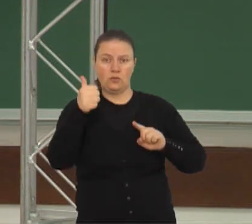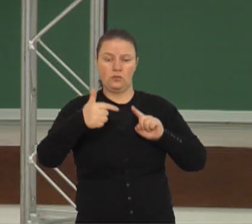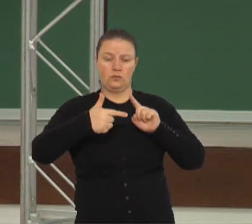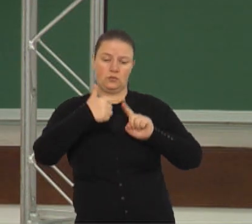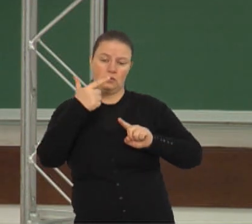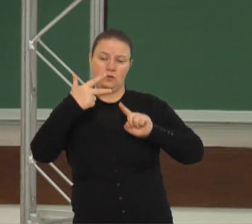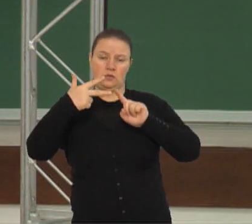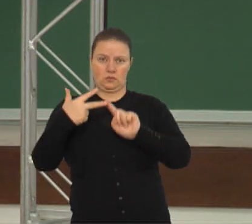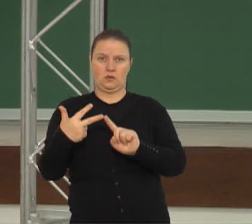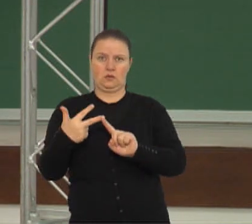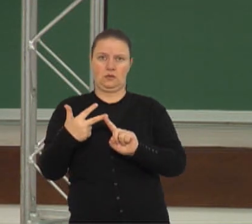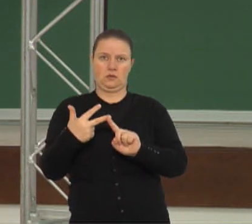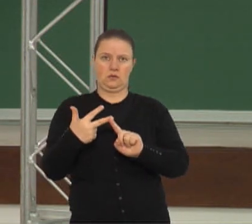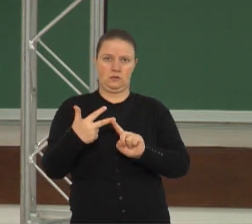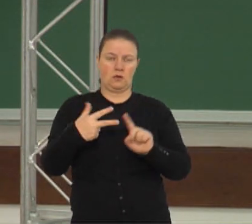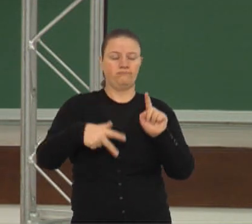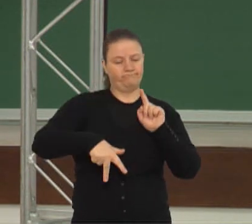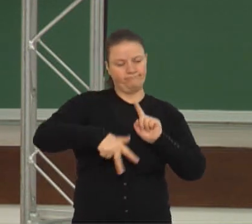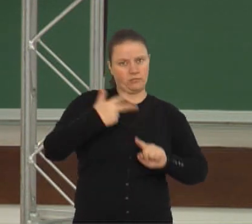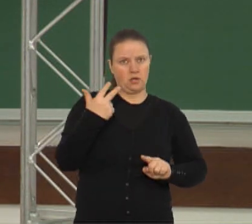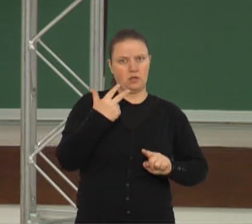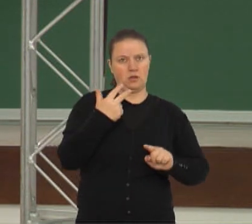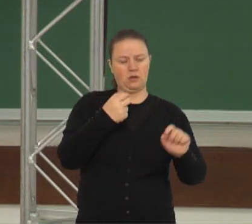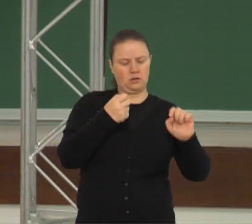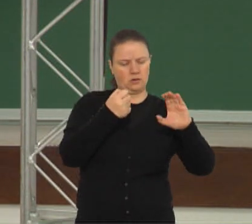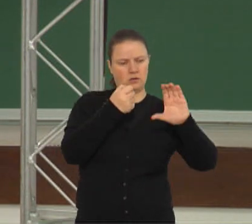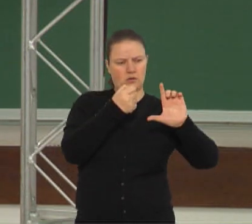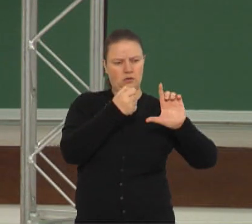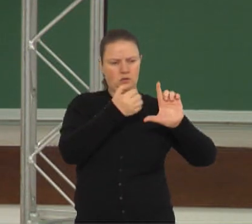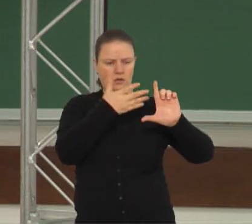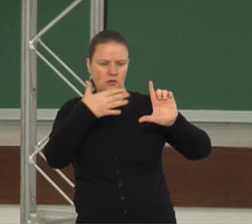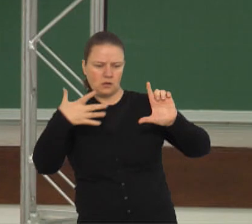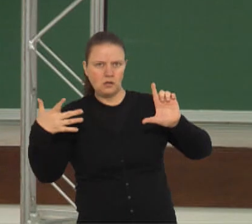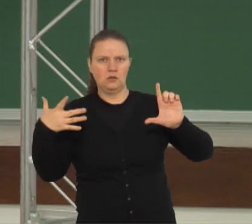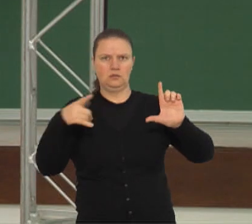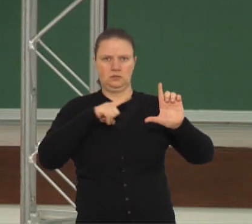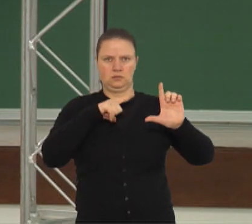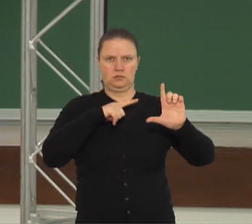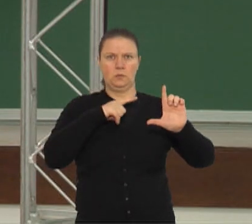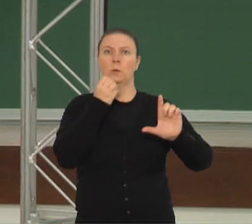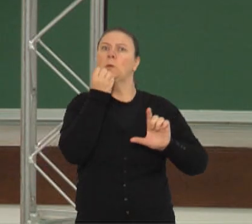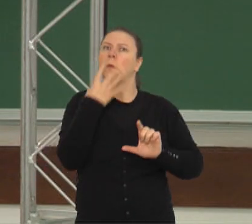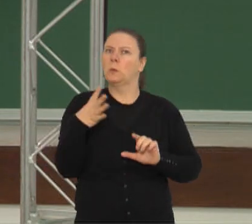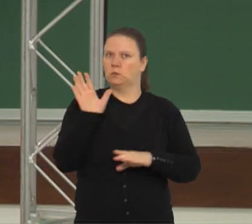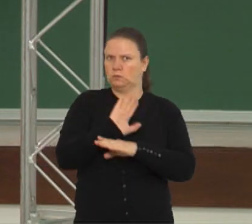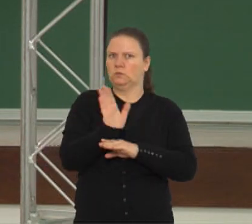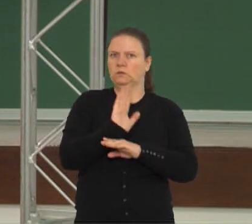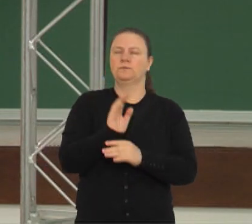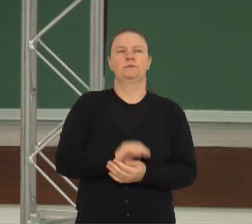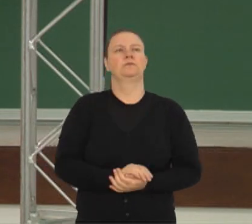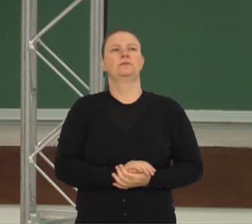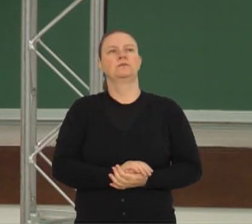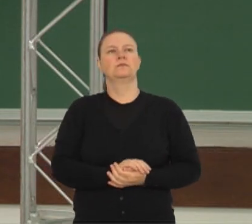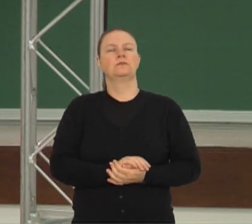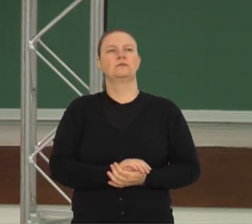3 você vai conseguir resolver. Então fica a dica de um bom filme.